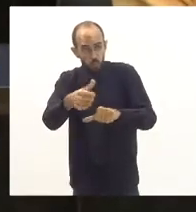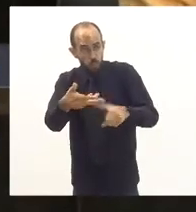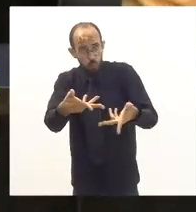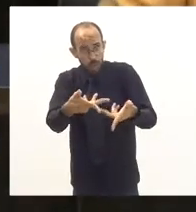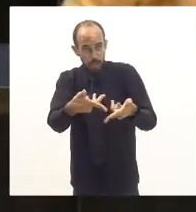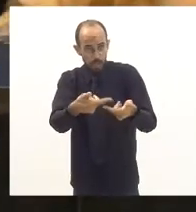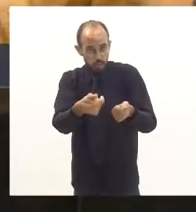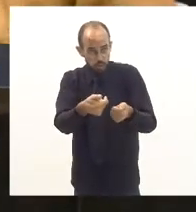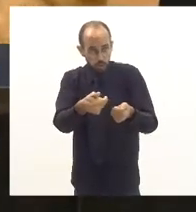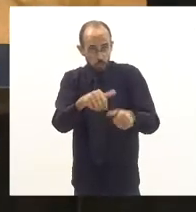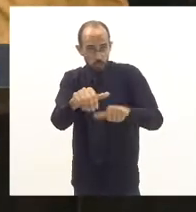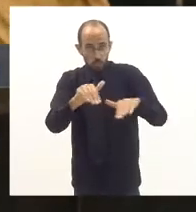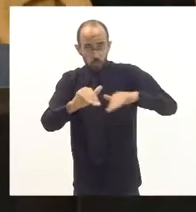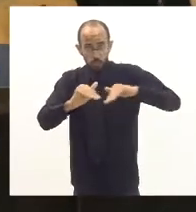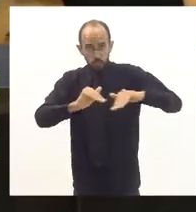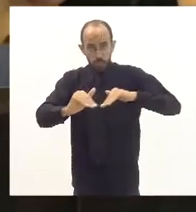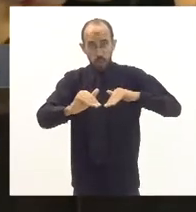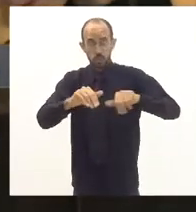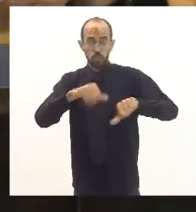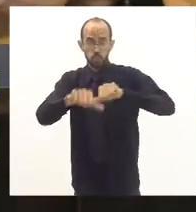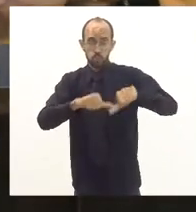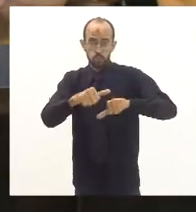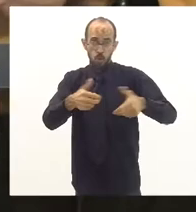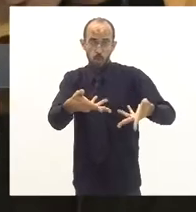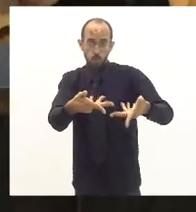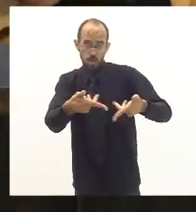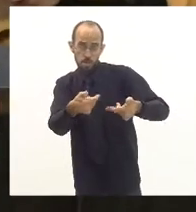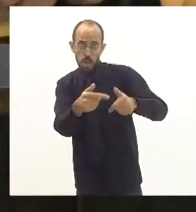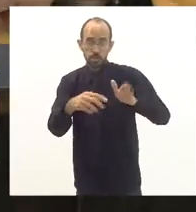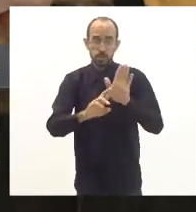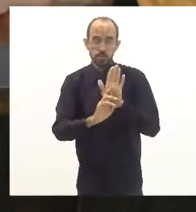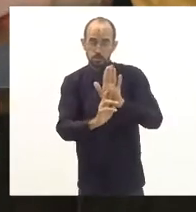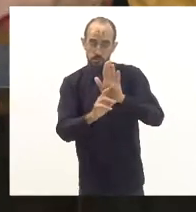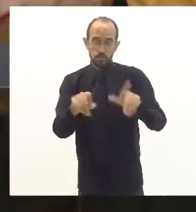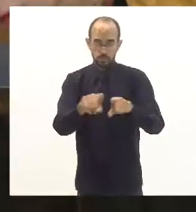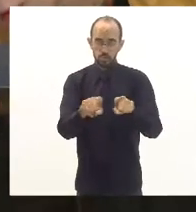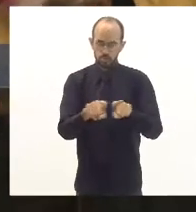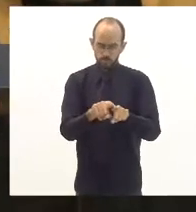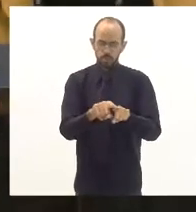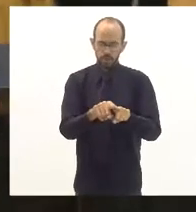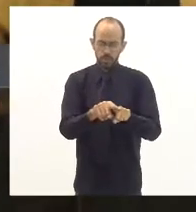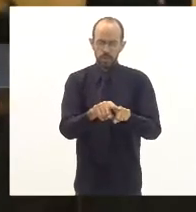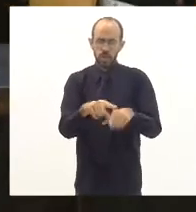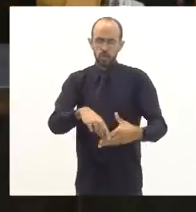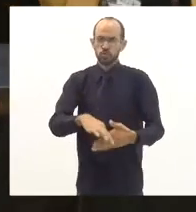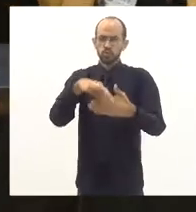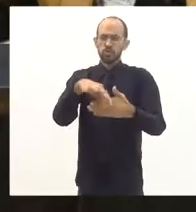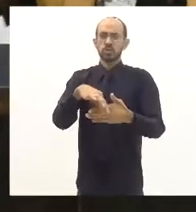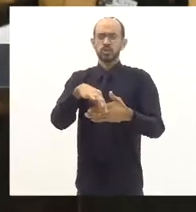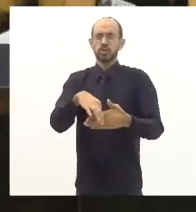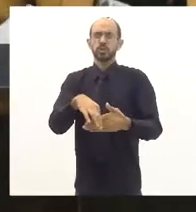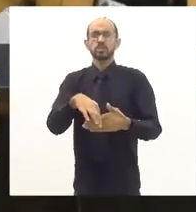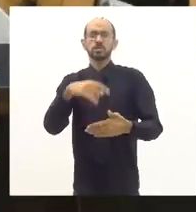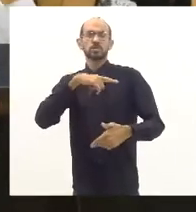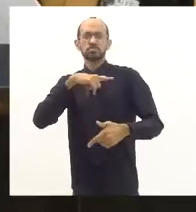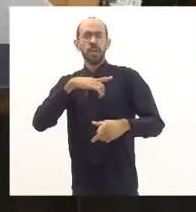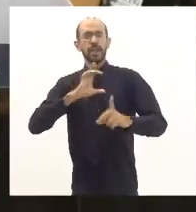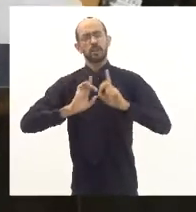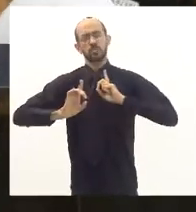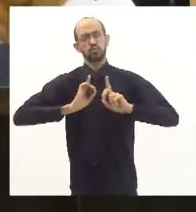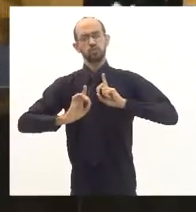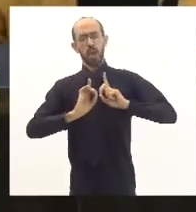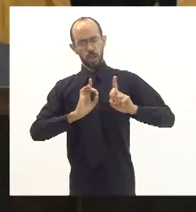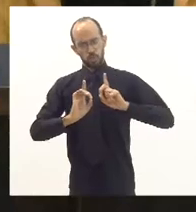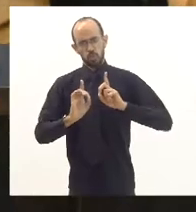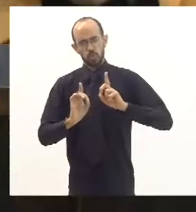O movimento mudou a qualidade e as suas representações mudaram. E as autoridades tem com quem dialogar e